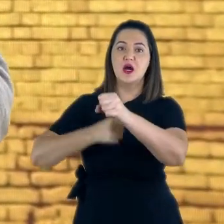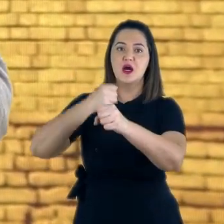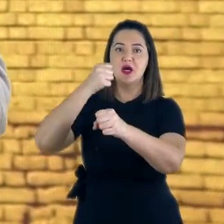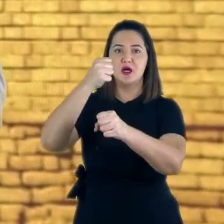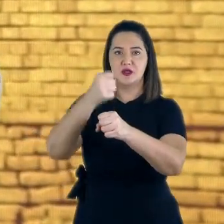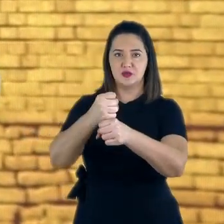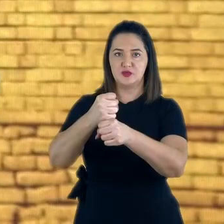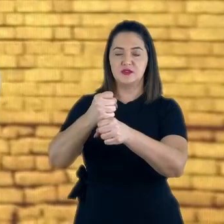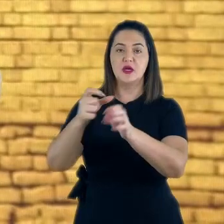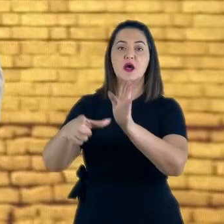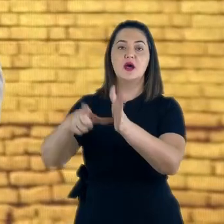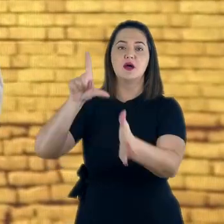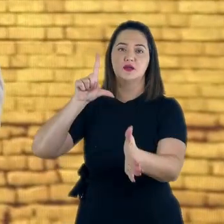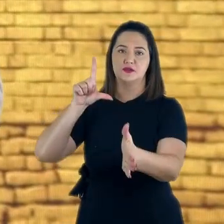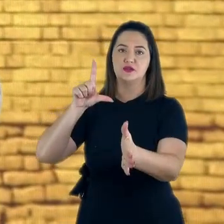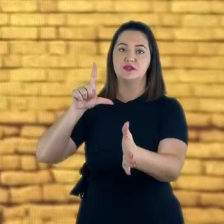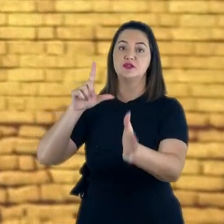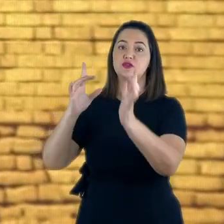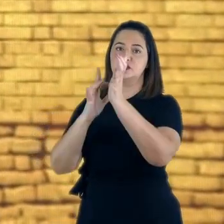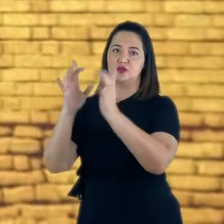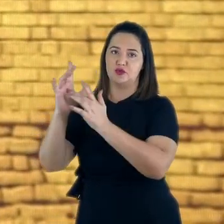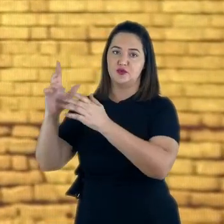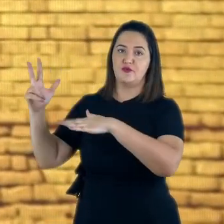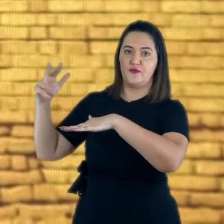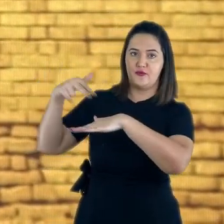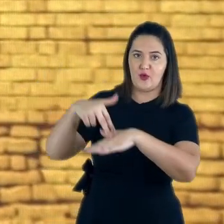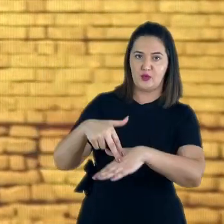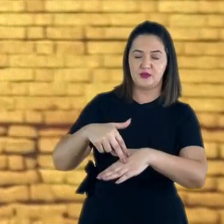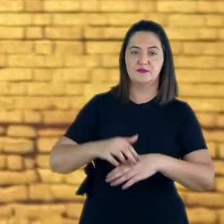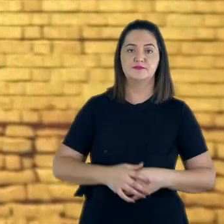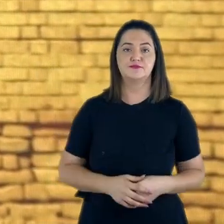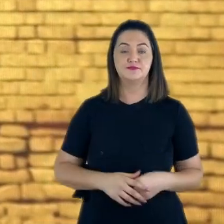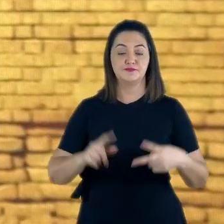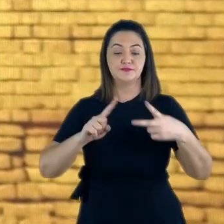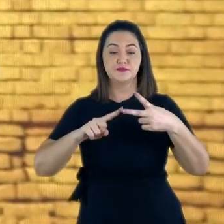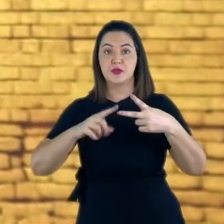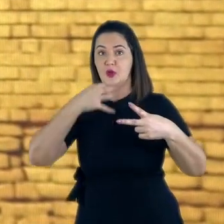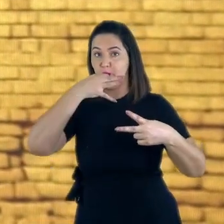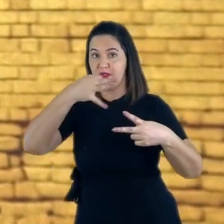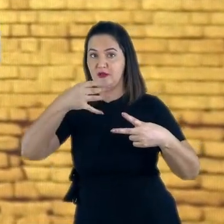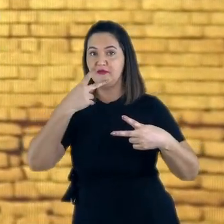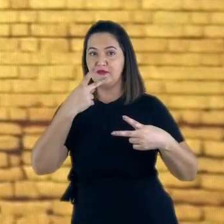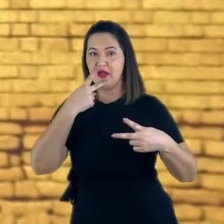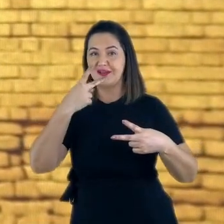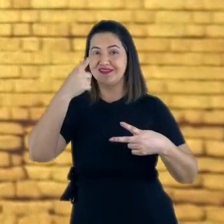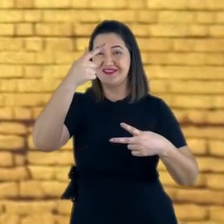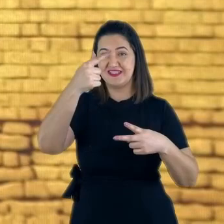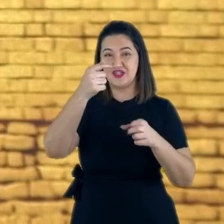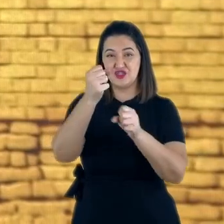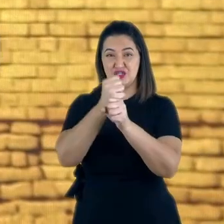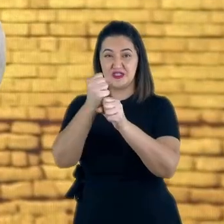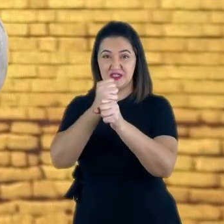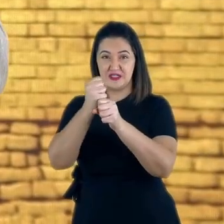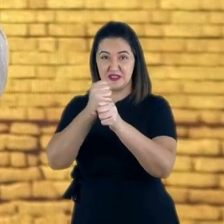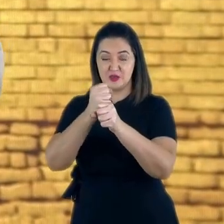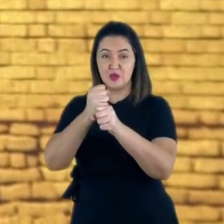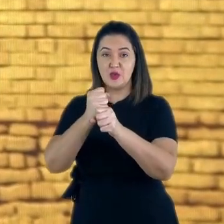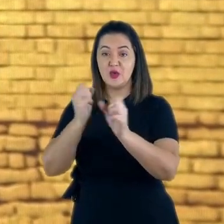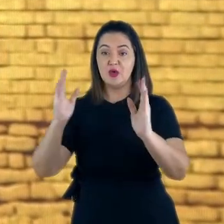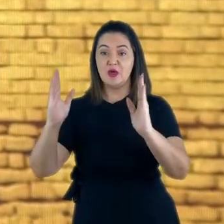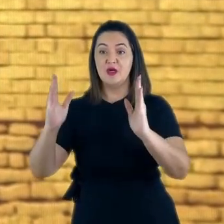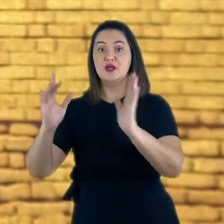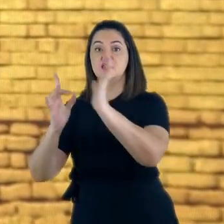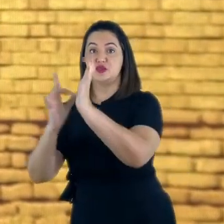anteriores ao segundo advento. De acordo com a visão deles, o ponto inicial dos 7 anos finais é o